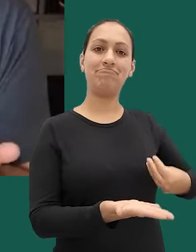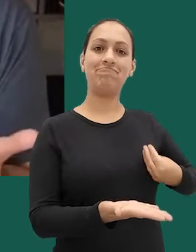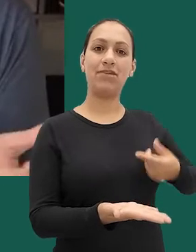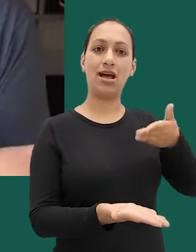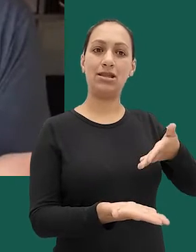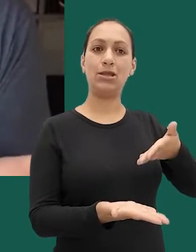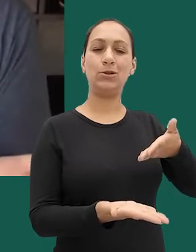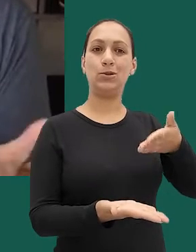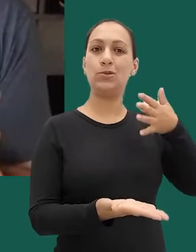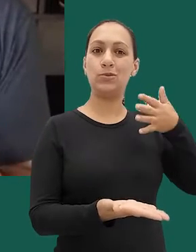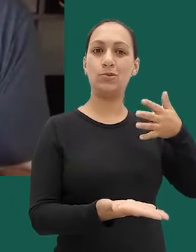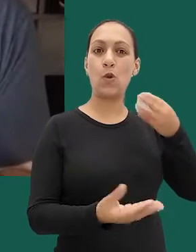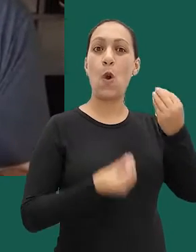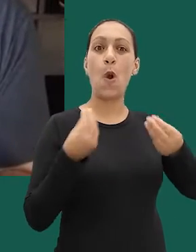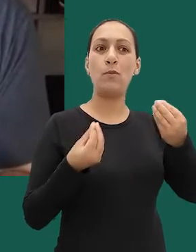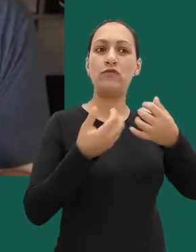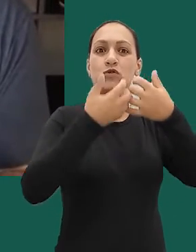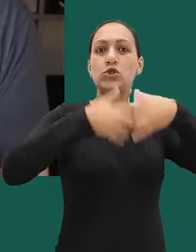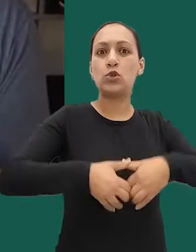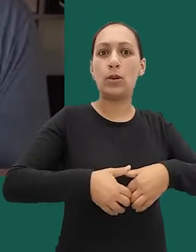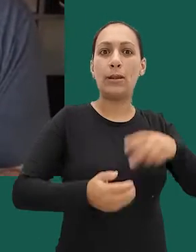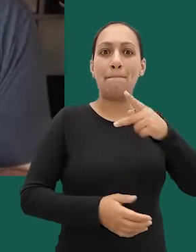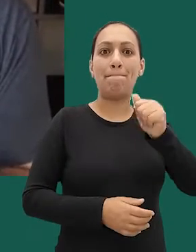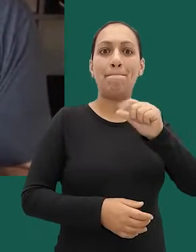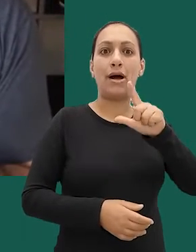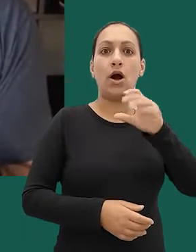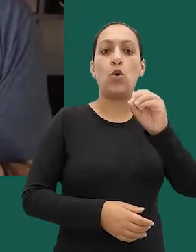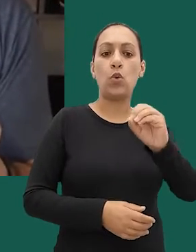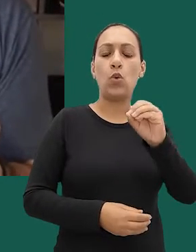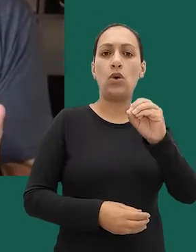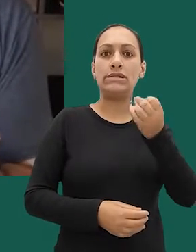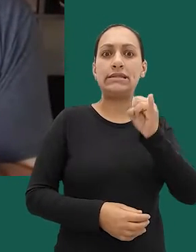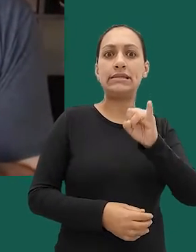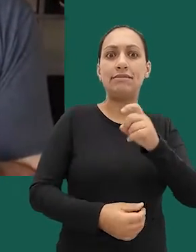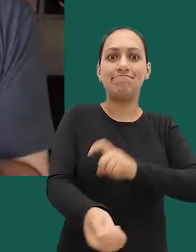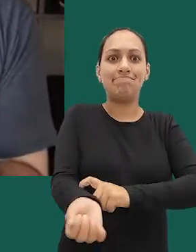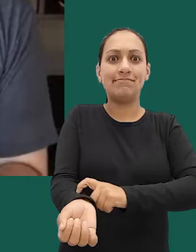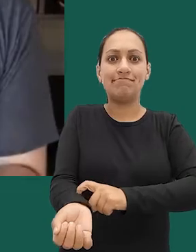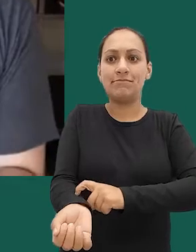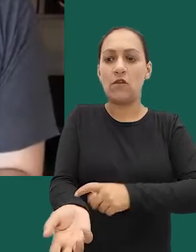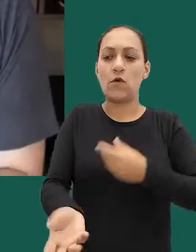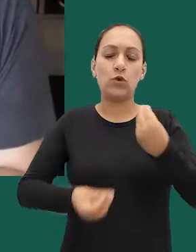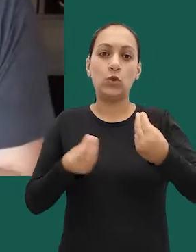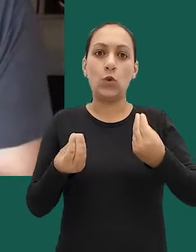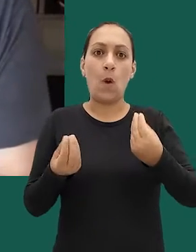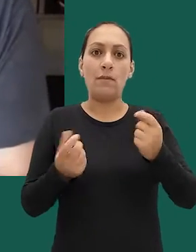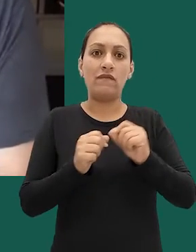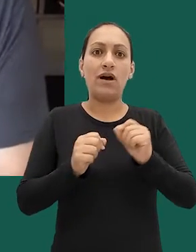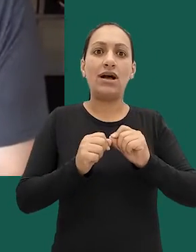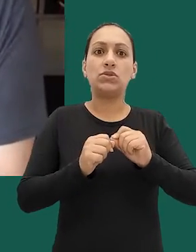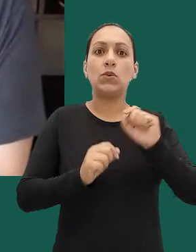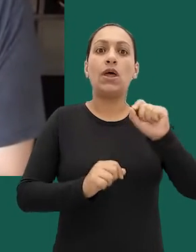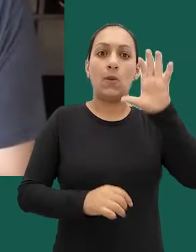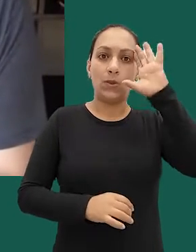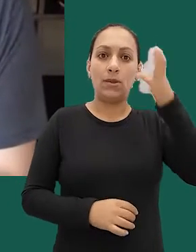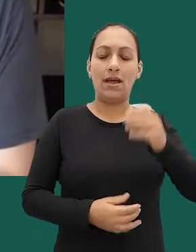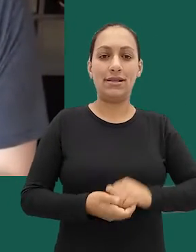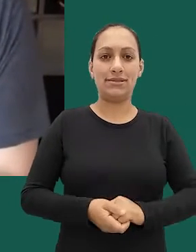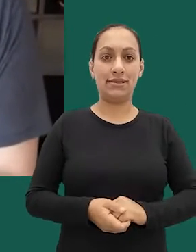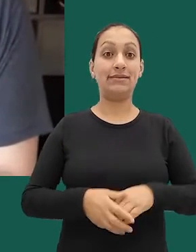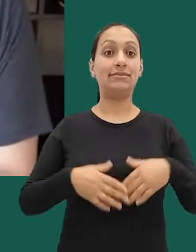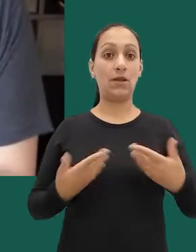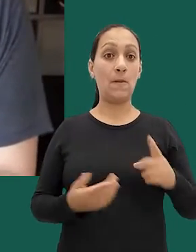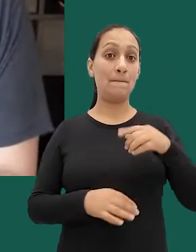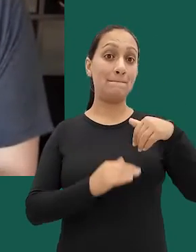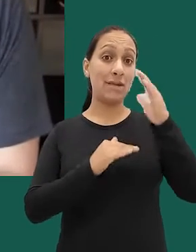para me dizer como funciona no palco, e se você ficar nervoso, o que acontece? Então eu fui aprendendo aos poucos. Mas o mais